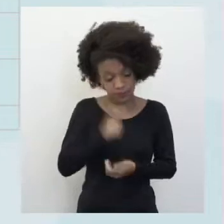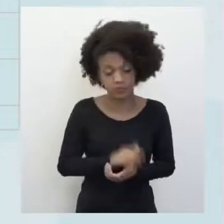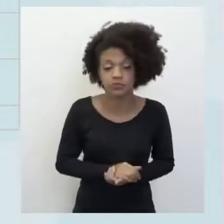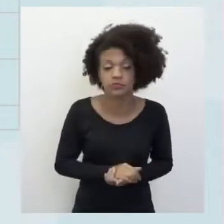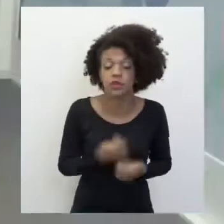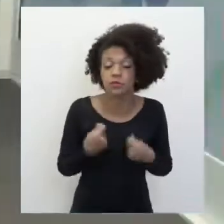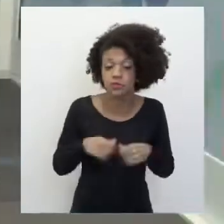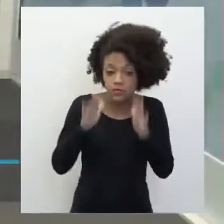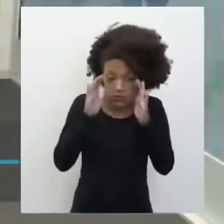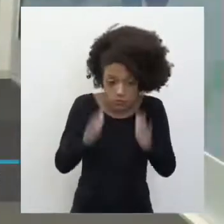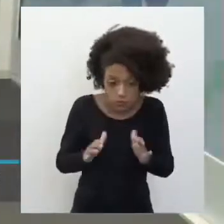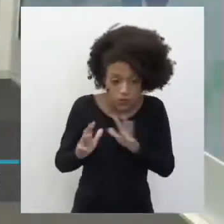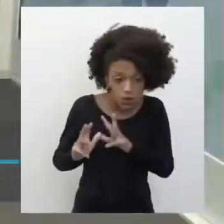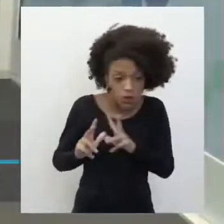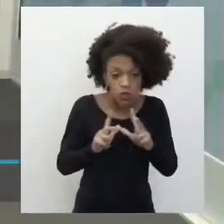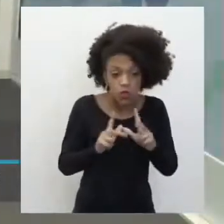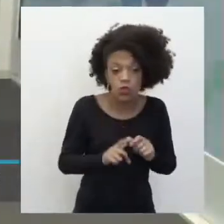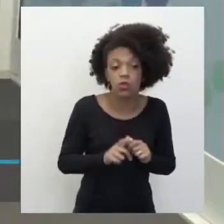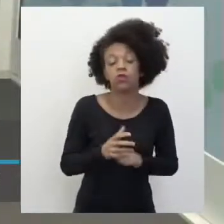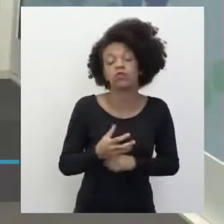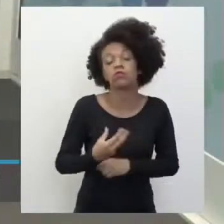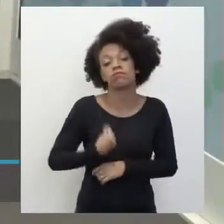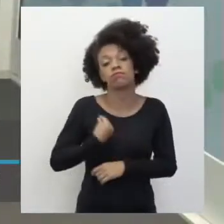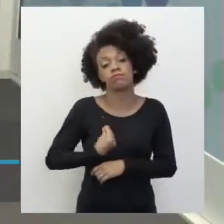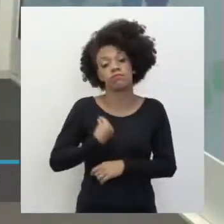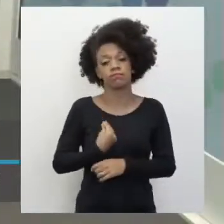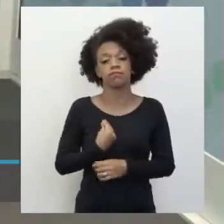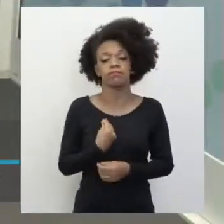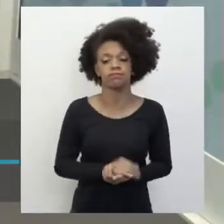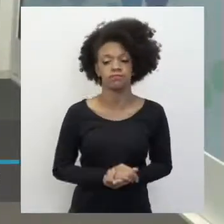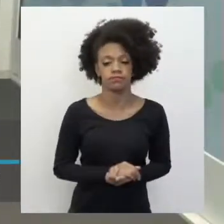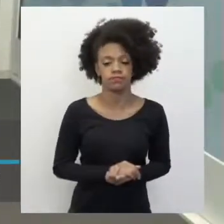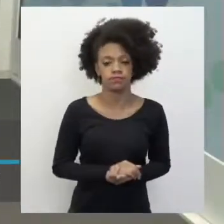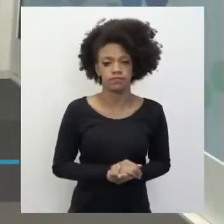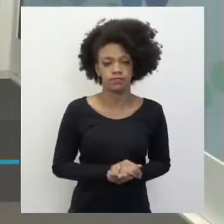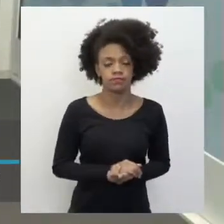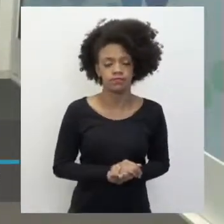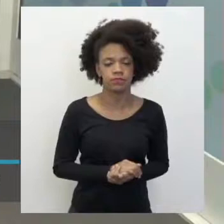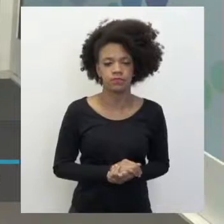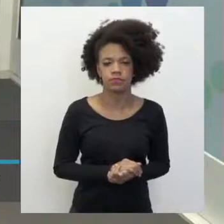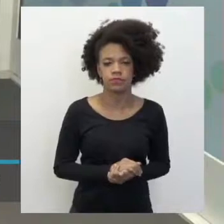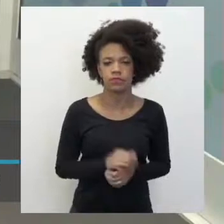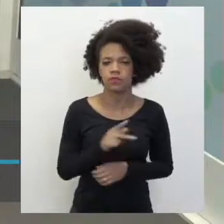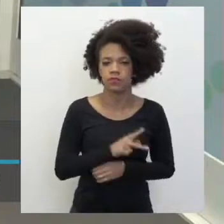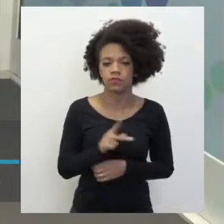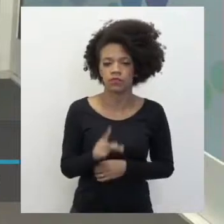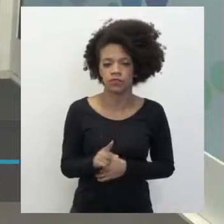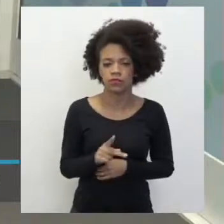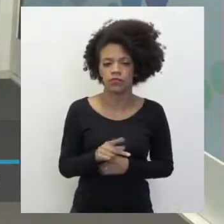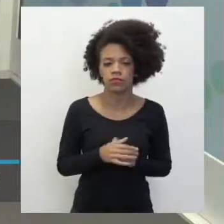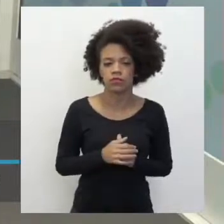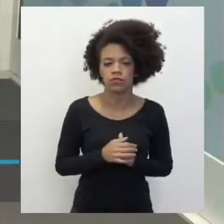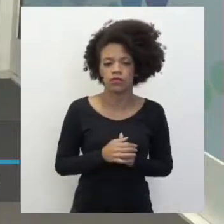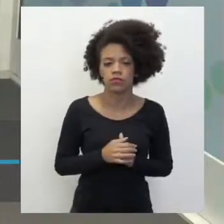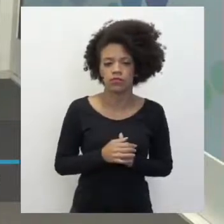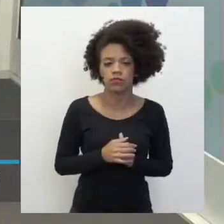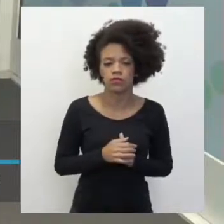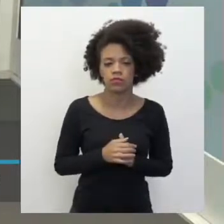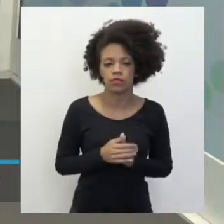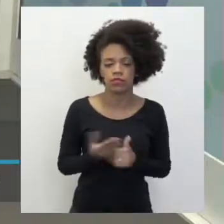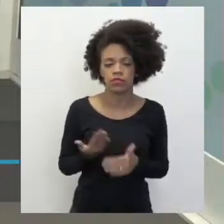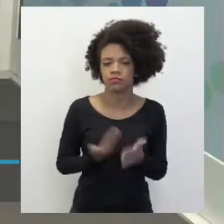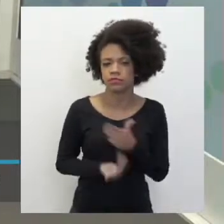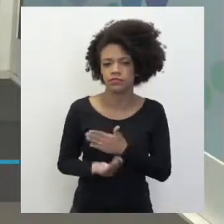Devemos respeitar todos os seres vivos. A pro... Ai, meu Deus,